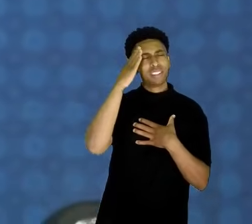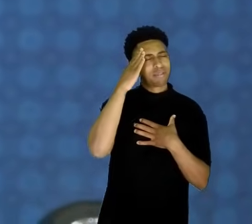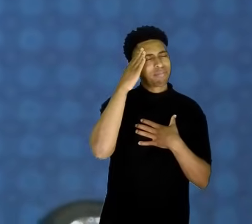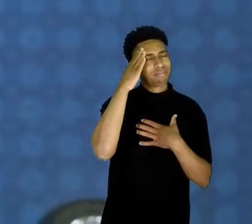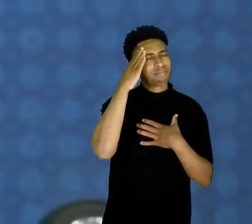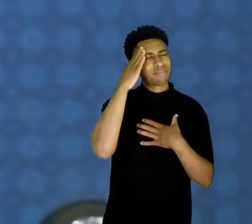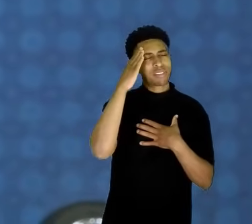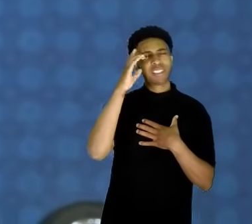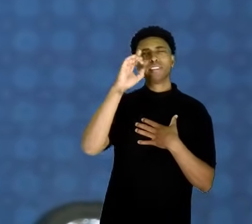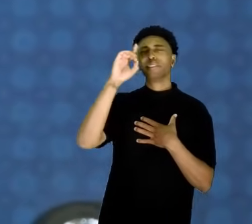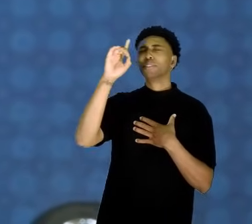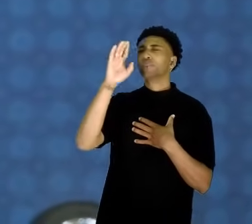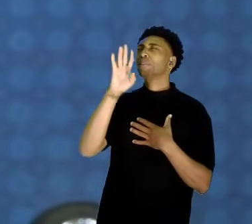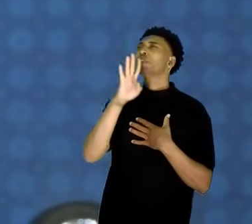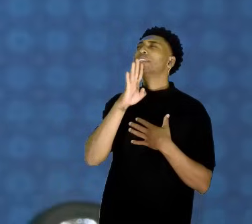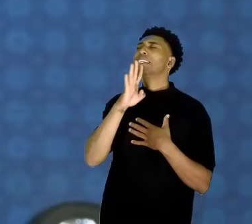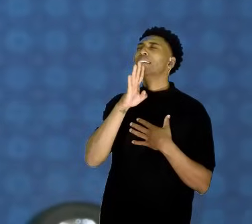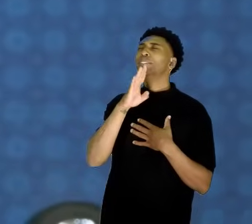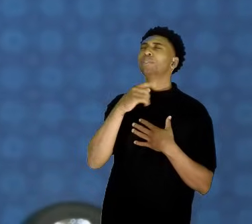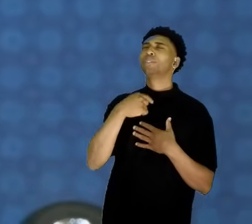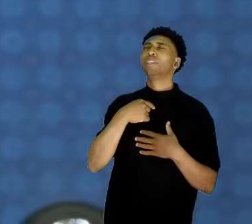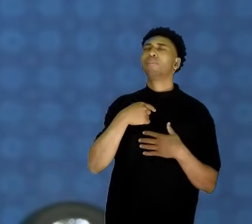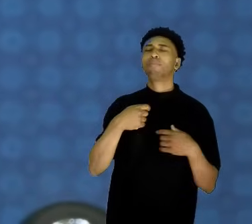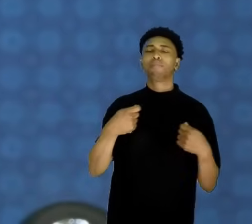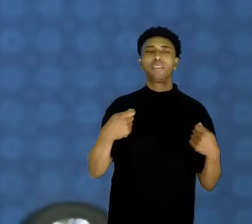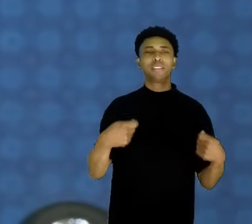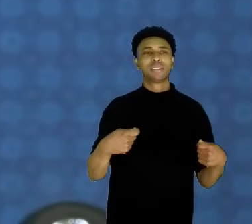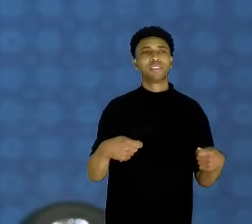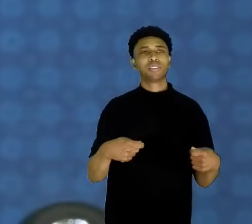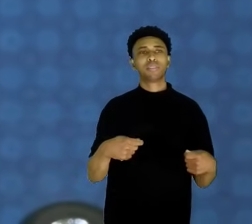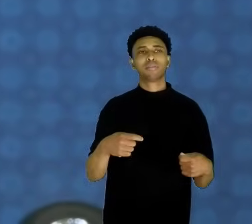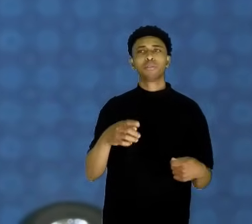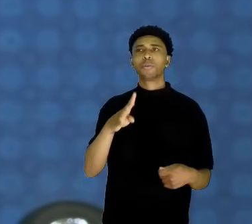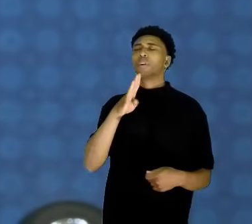Eu sei que ele conhece a minha necessidade, ele se importa com a minha dor.